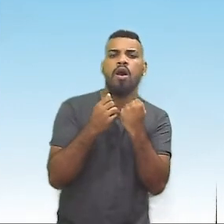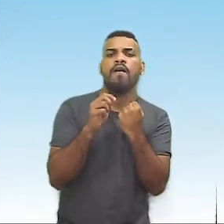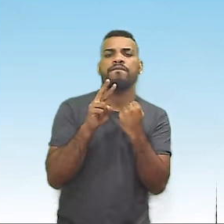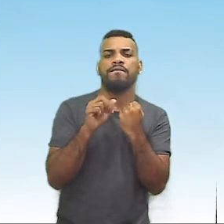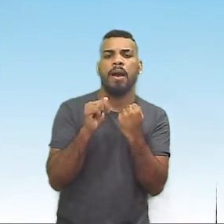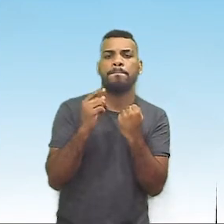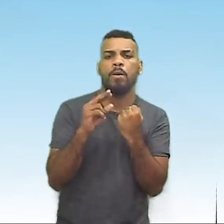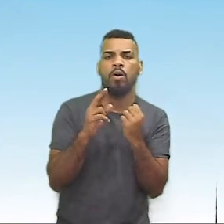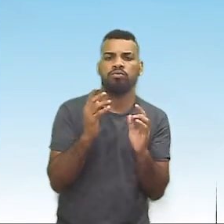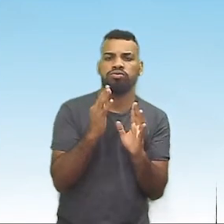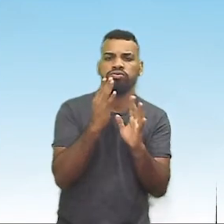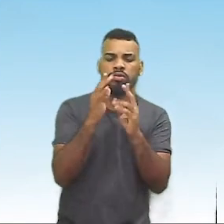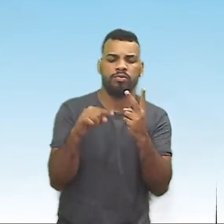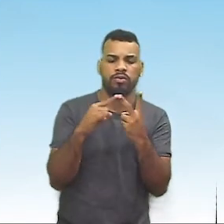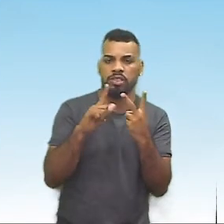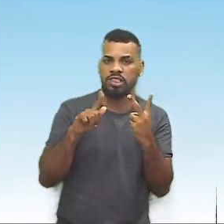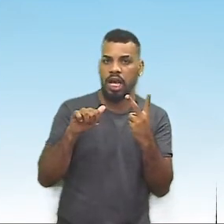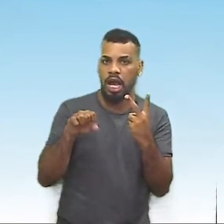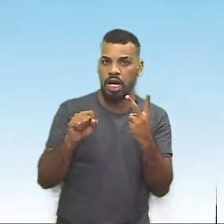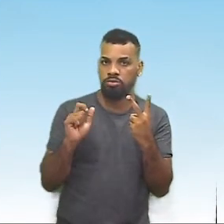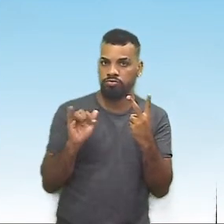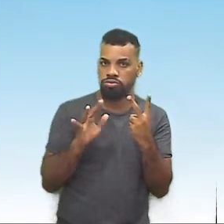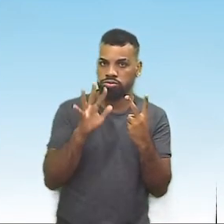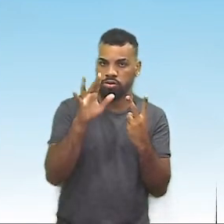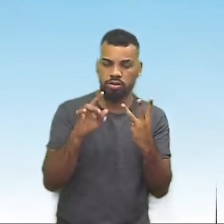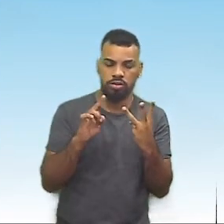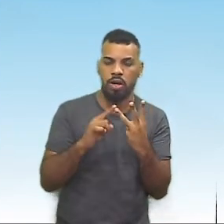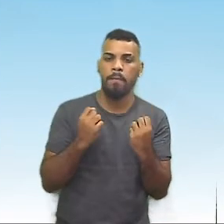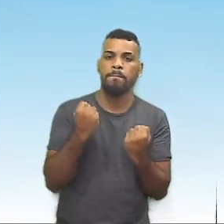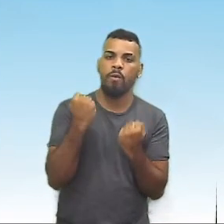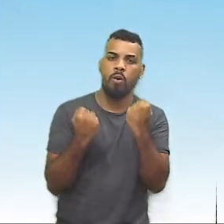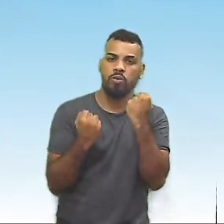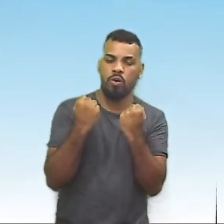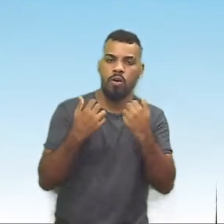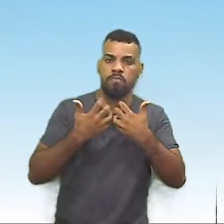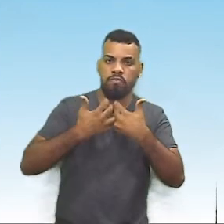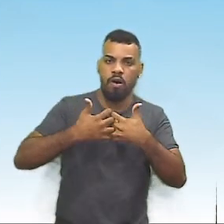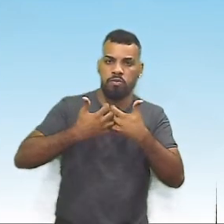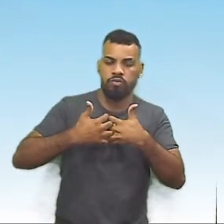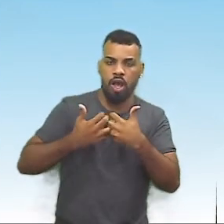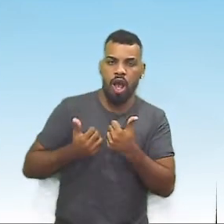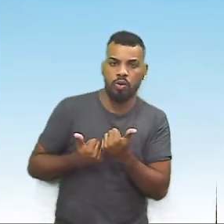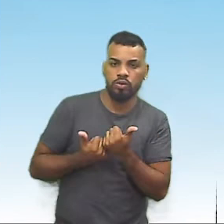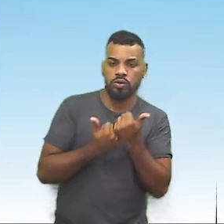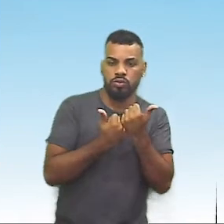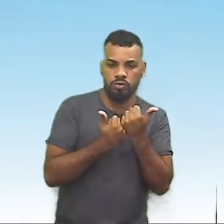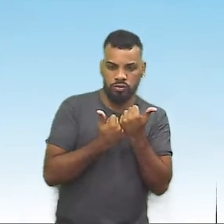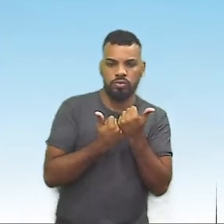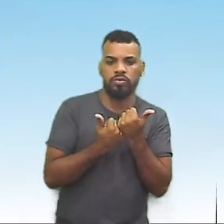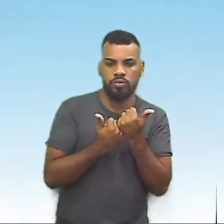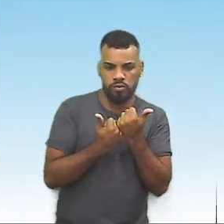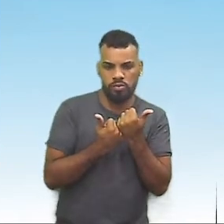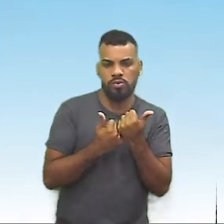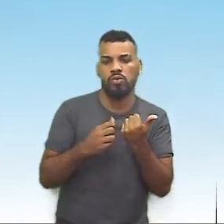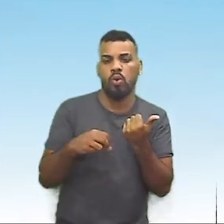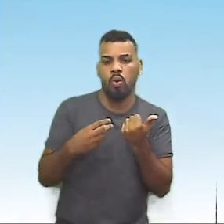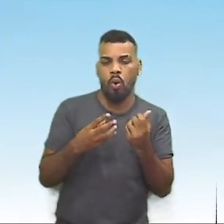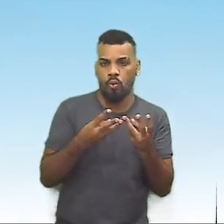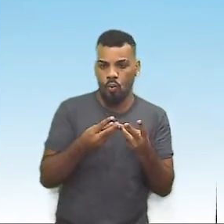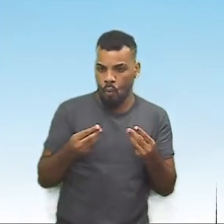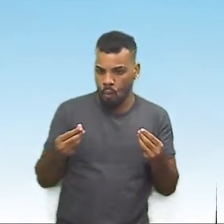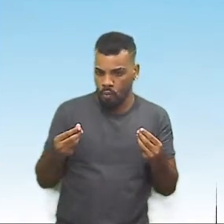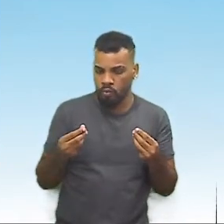gás, motores de combustão interna, máquinas auxiliares de chiller, de absorção, a gente